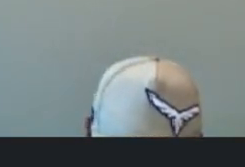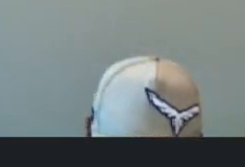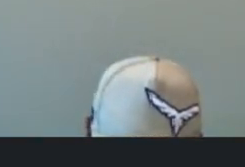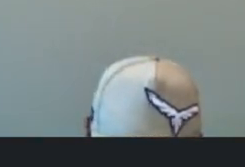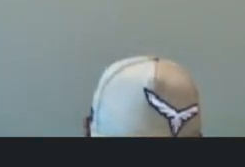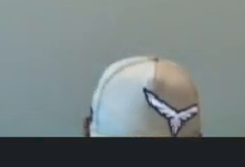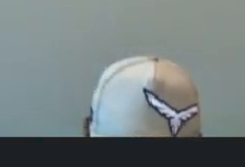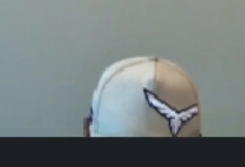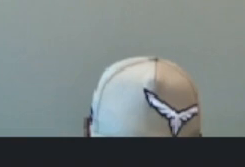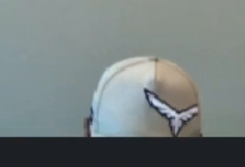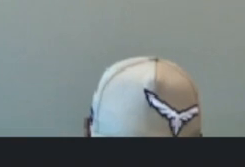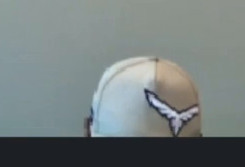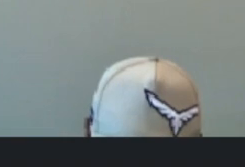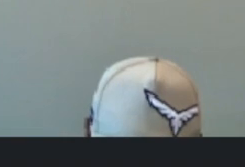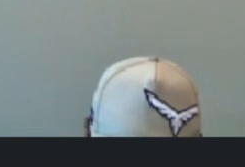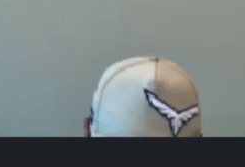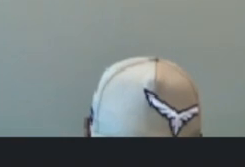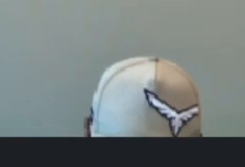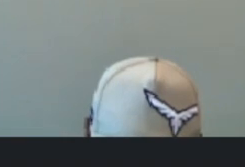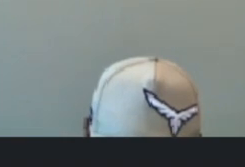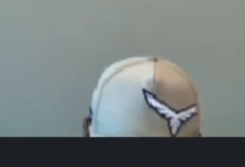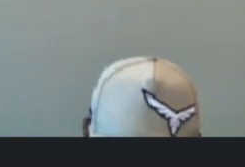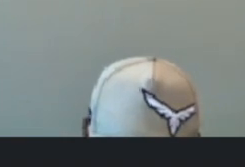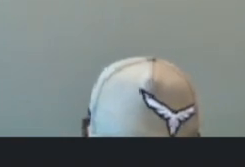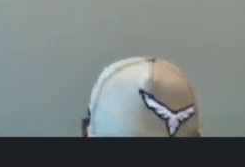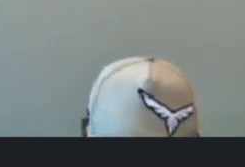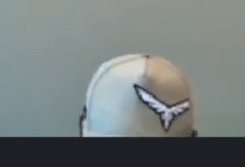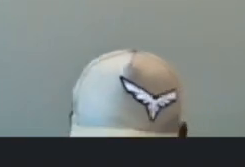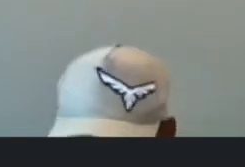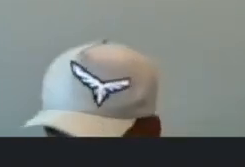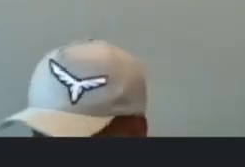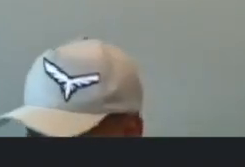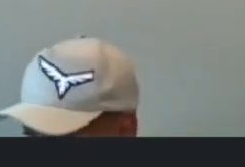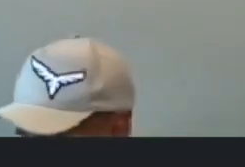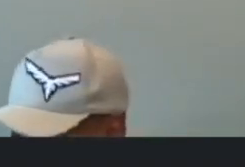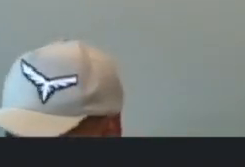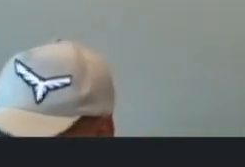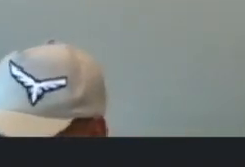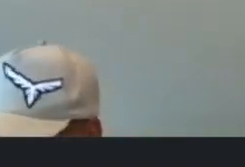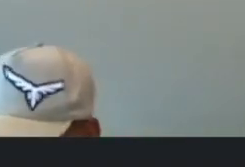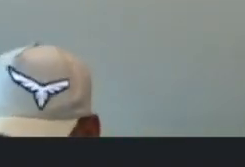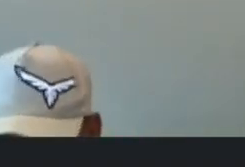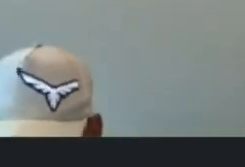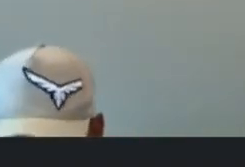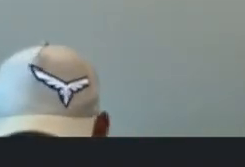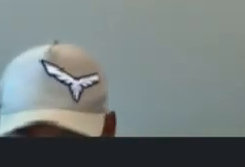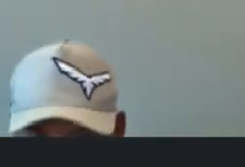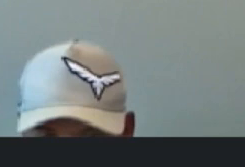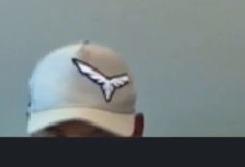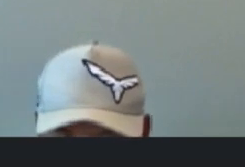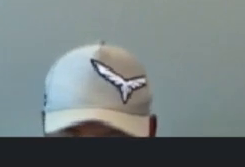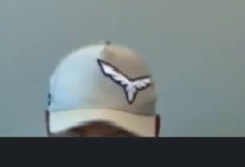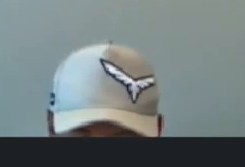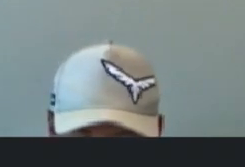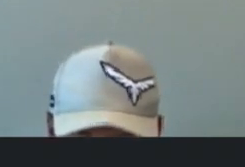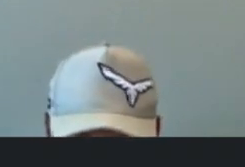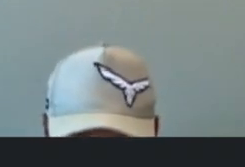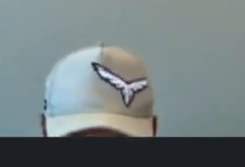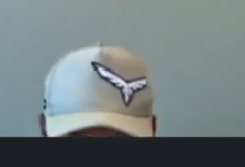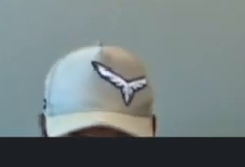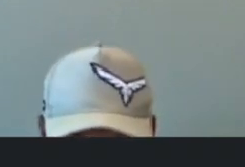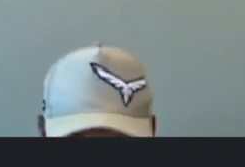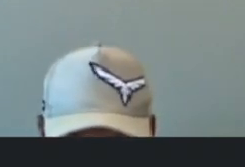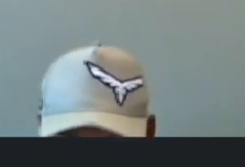Então, isso atrapalha a regularidade. Uma das coisas que atrapalha a regularidade. O horário marcado antes de